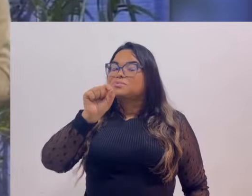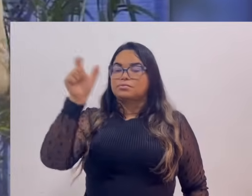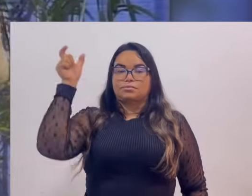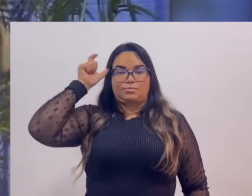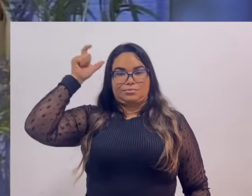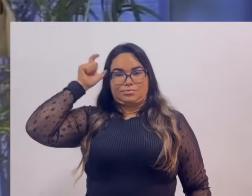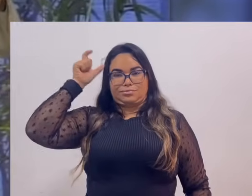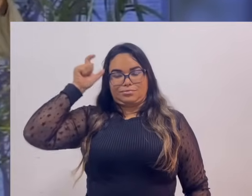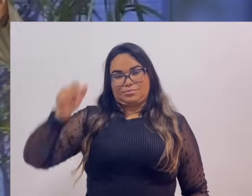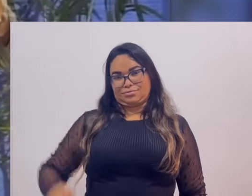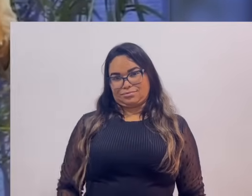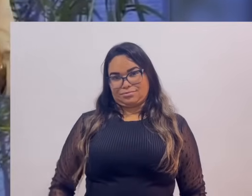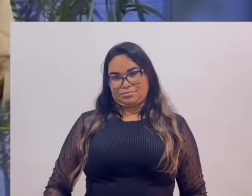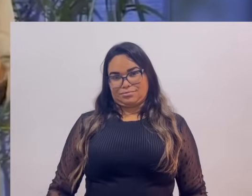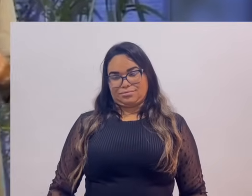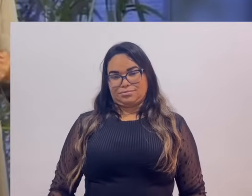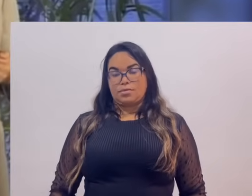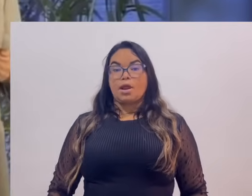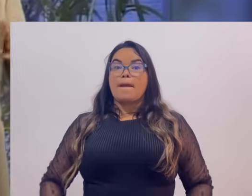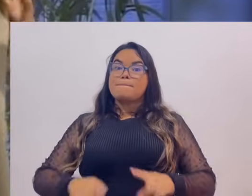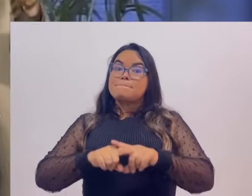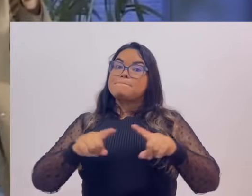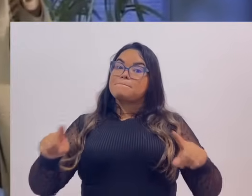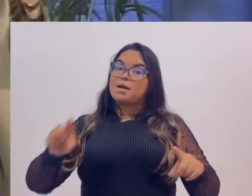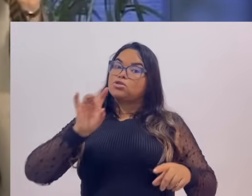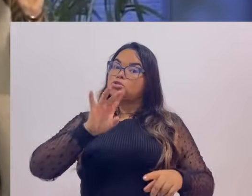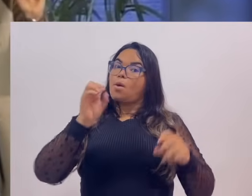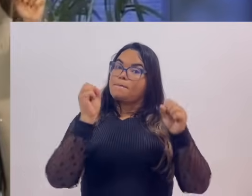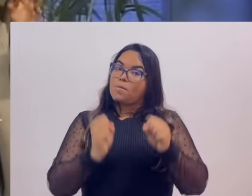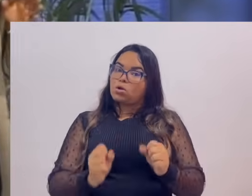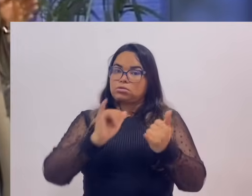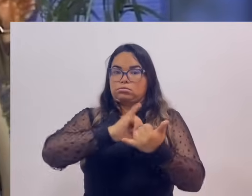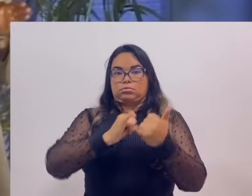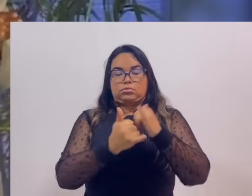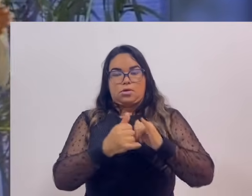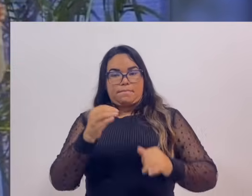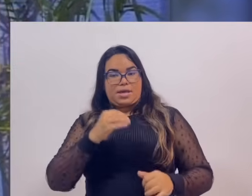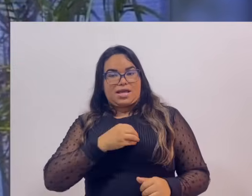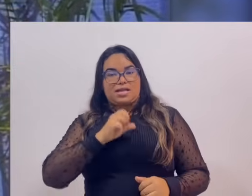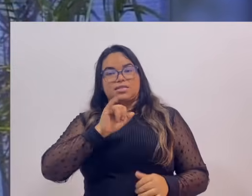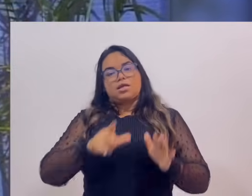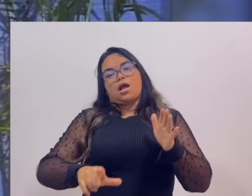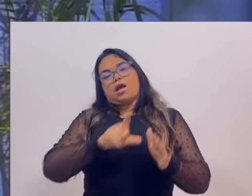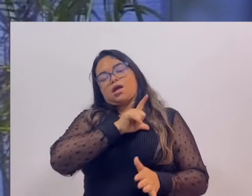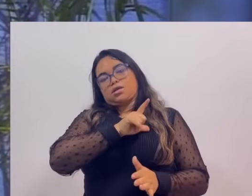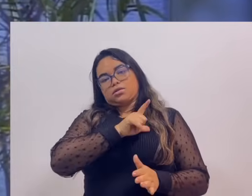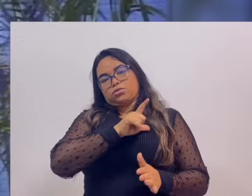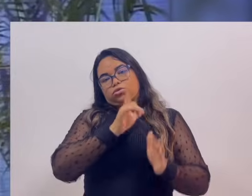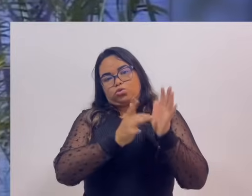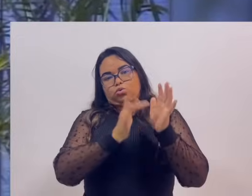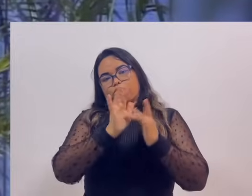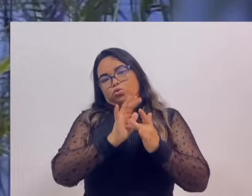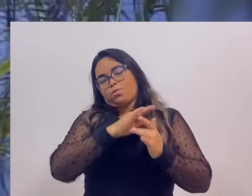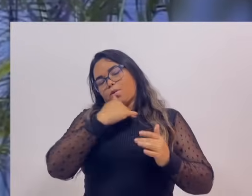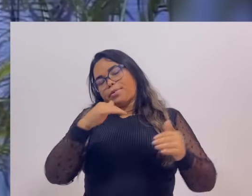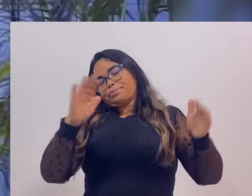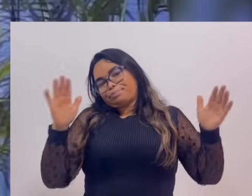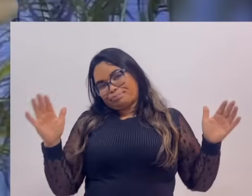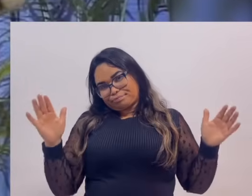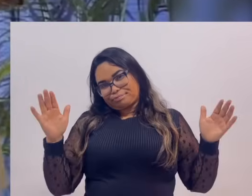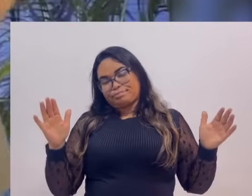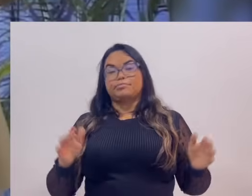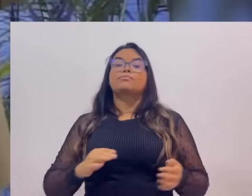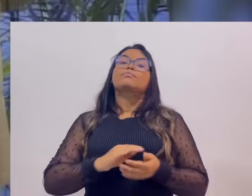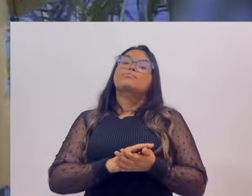ele não se torna o portador do pecado porque a Bíblia diz sem o derramamento de sangue não há o perdão dos pecados